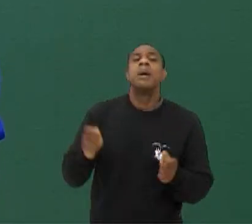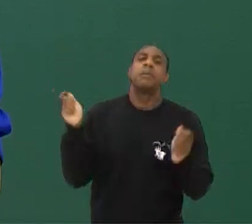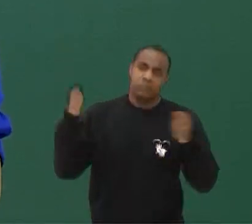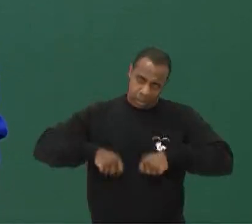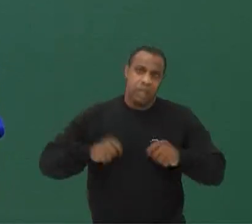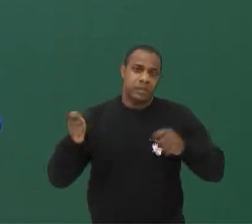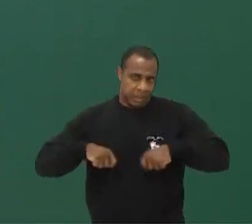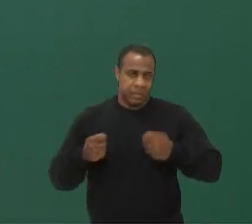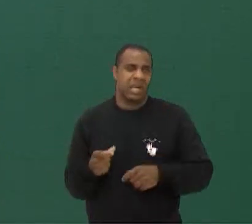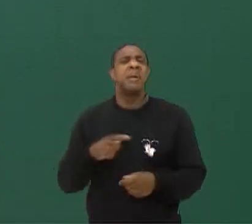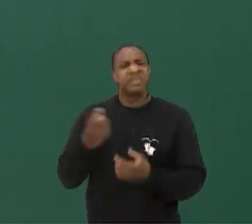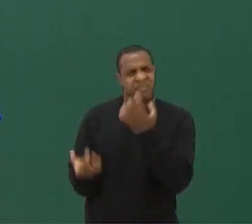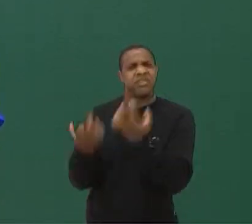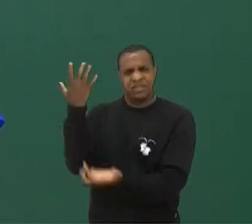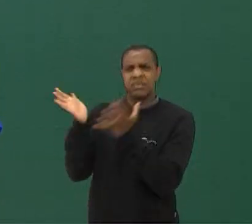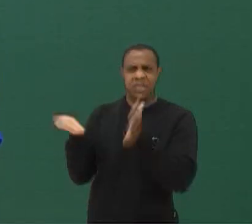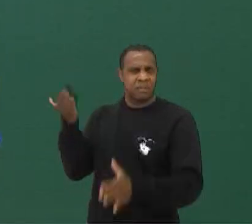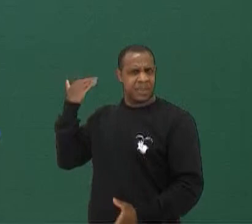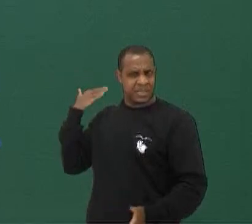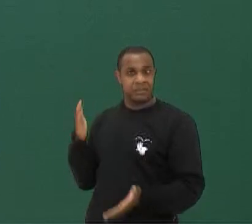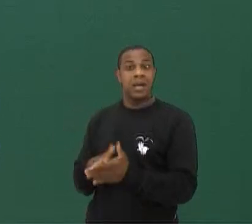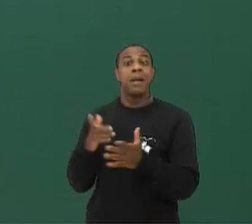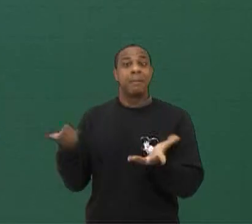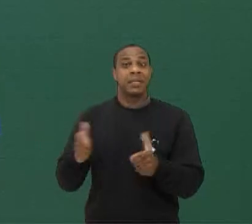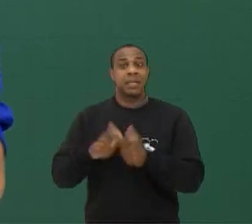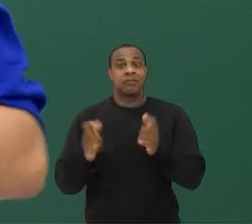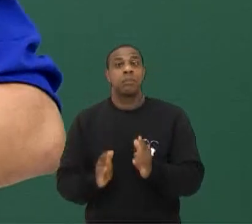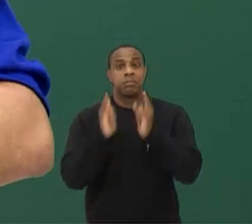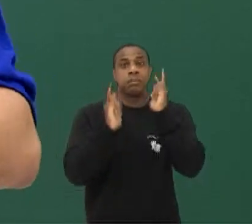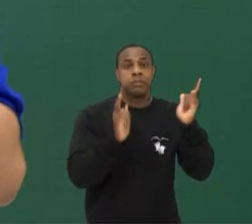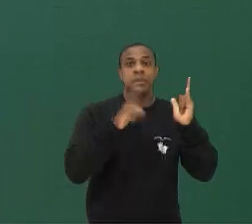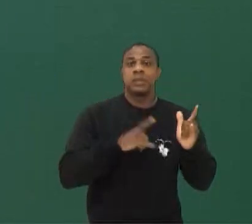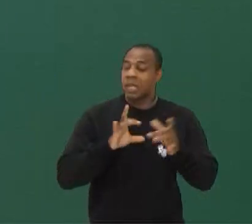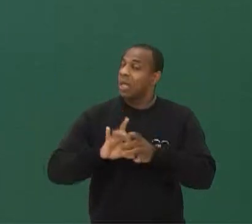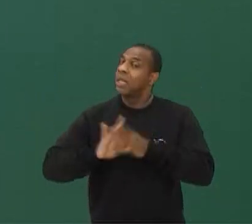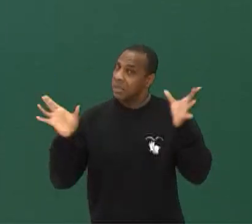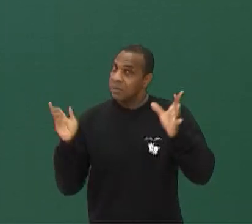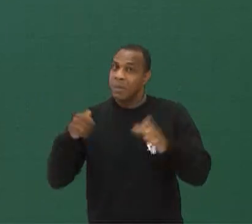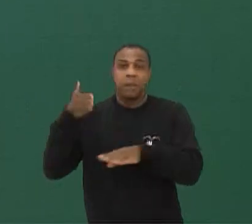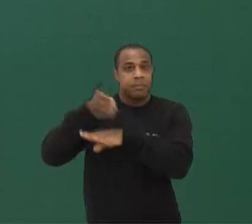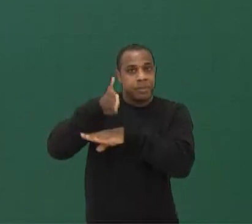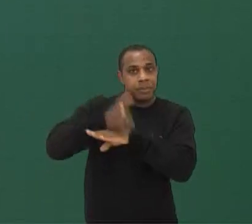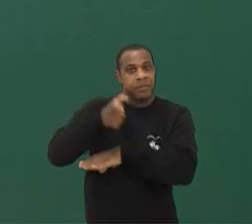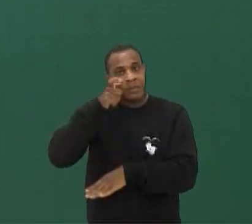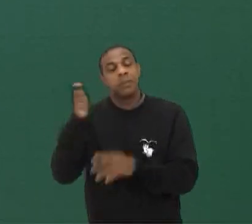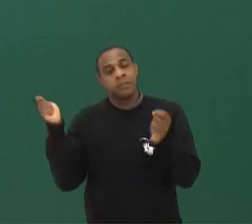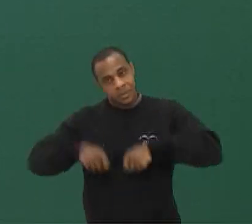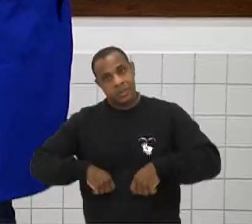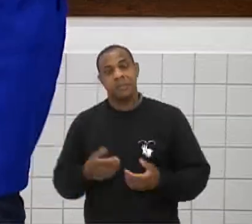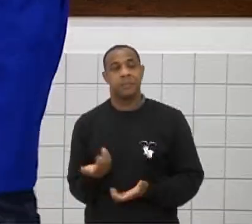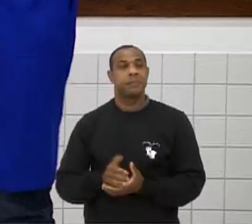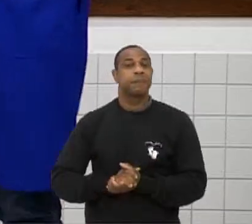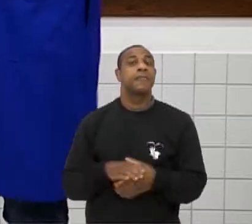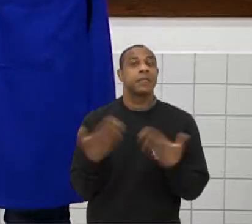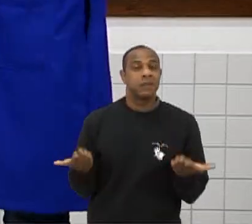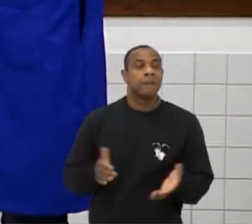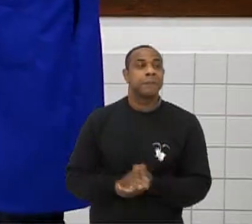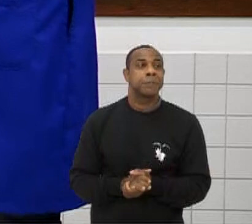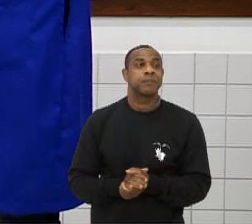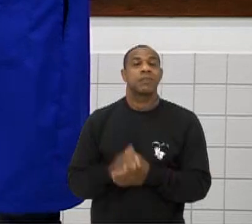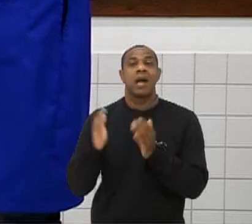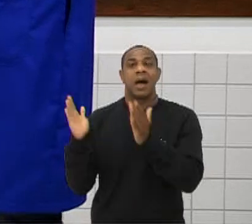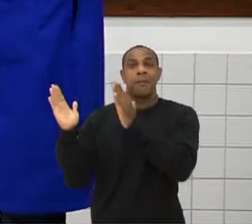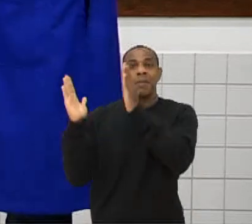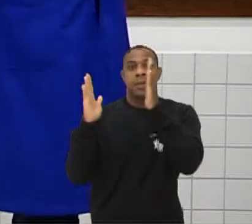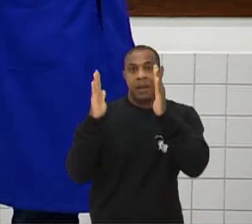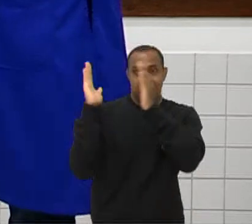gente falou, teve um incêndio, mas a grande maioria desses prédios estão lá disponíveis para visitação. Boa dica de turismo. Muito bacana aí na Biblioteca